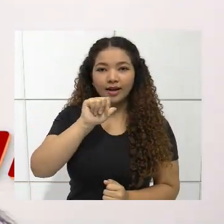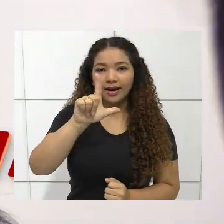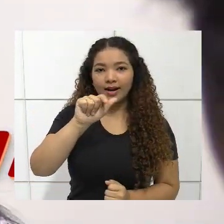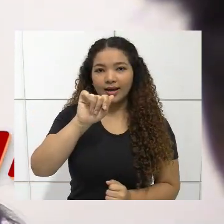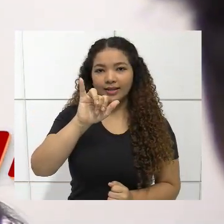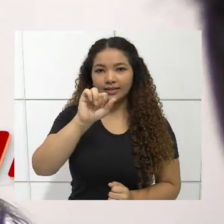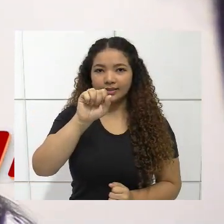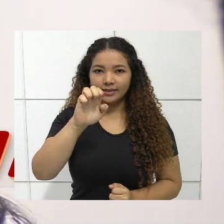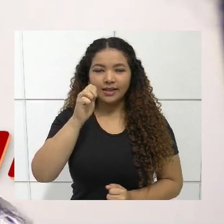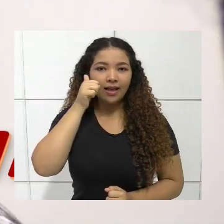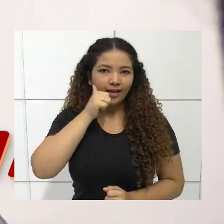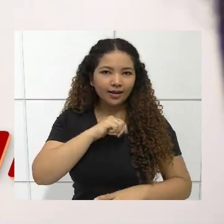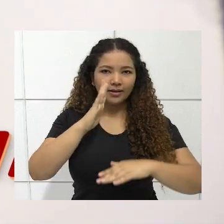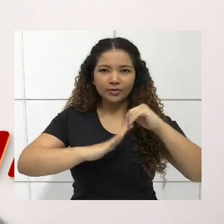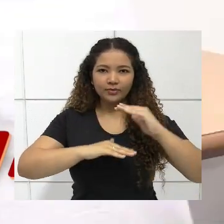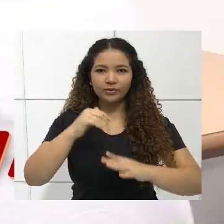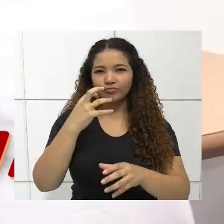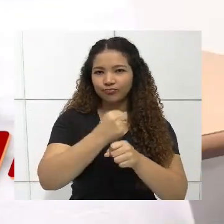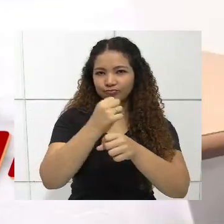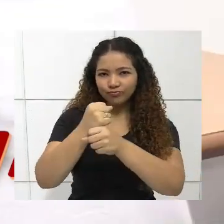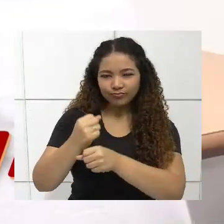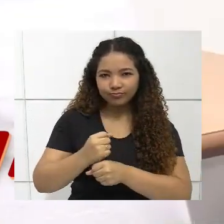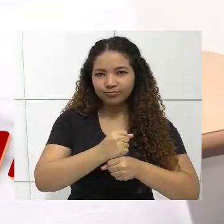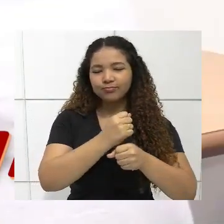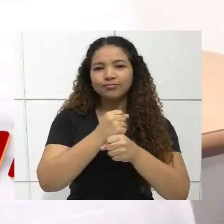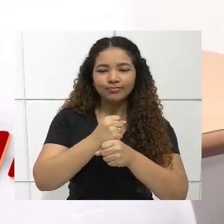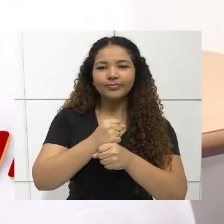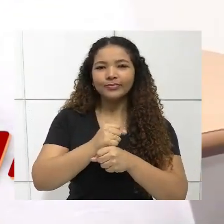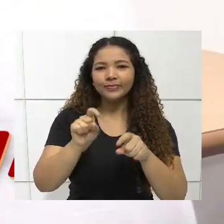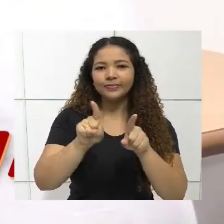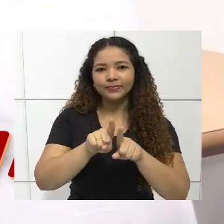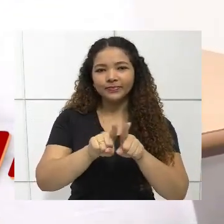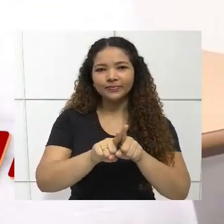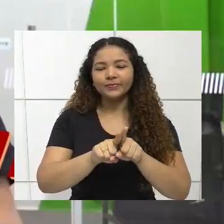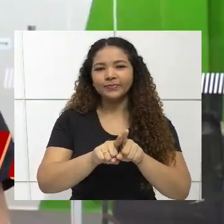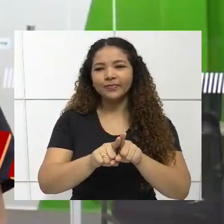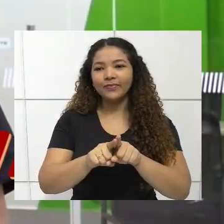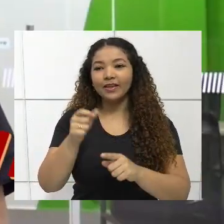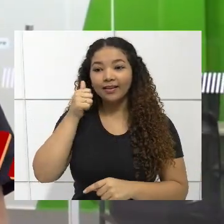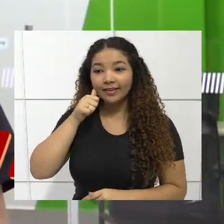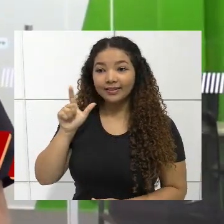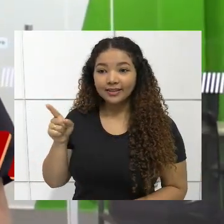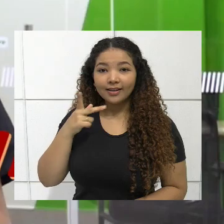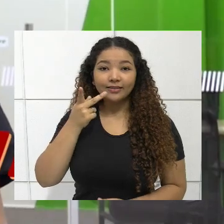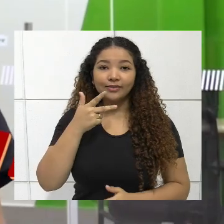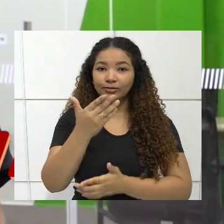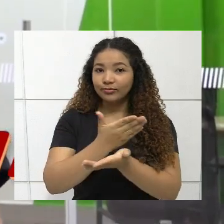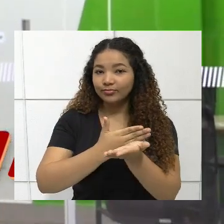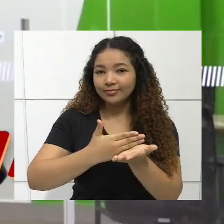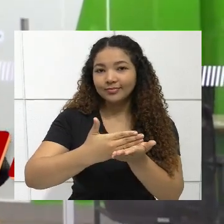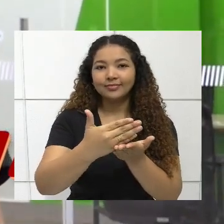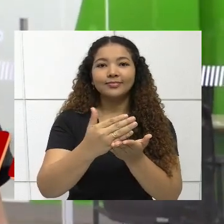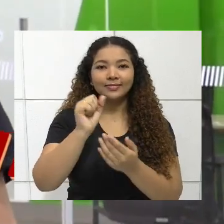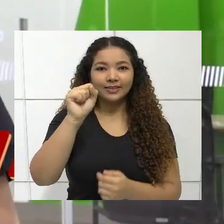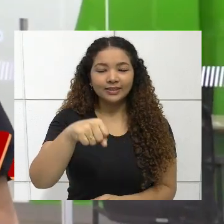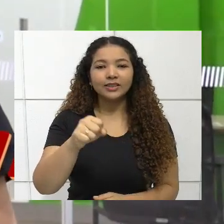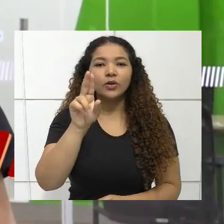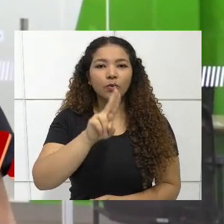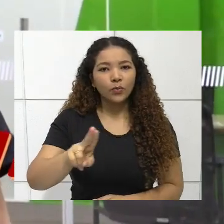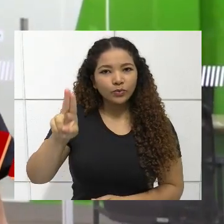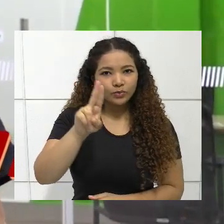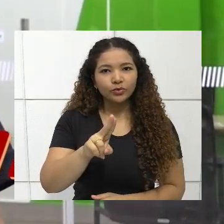contadora do escritório de contabilidade Excelência, que deu o pontapé inicial, né, utilizando